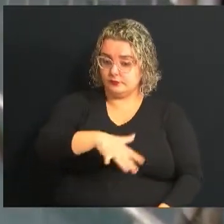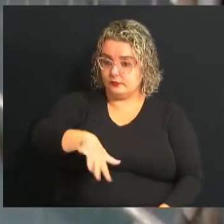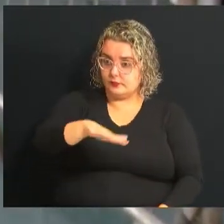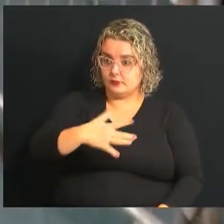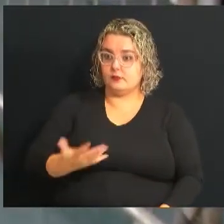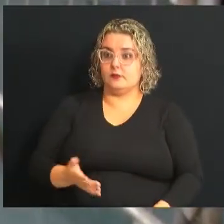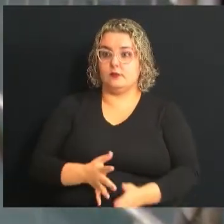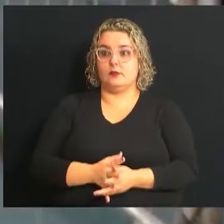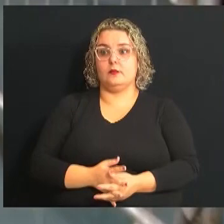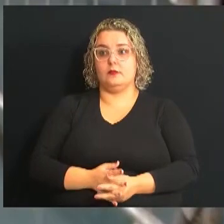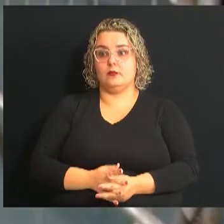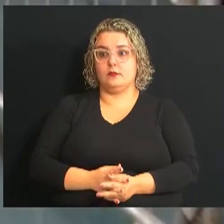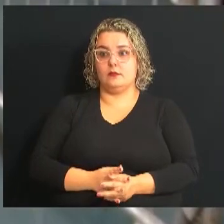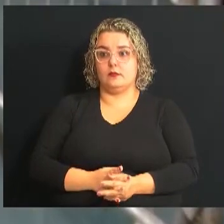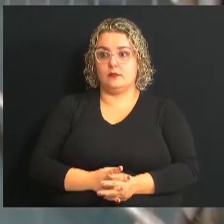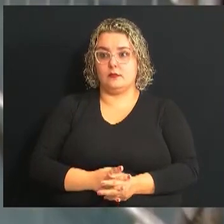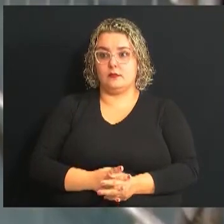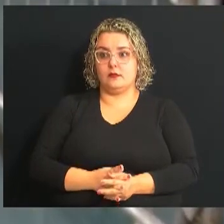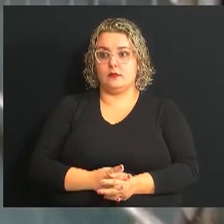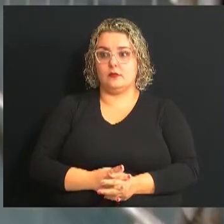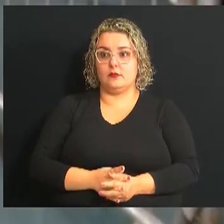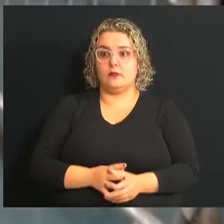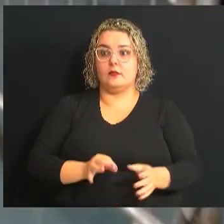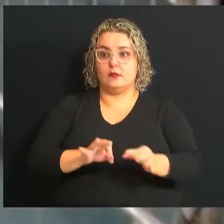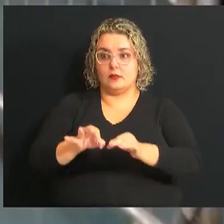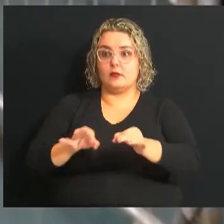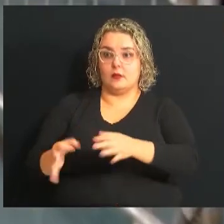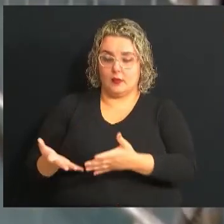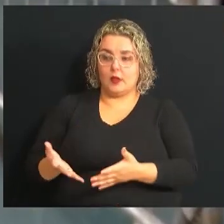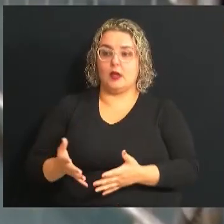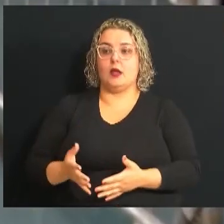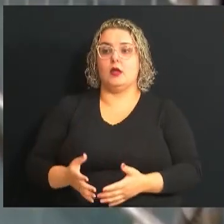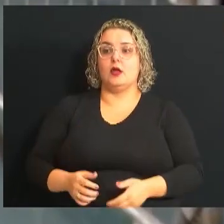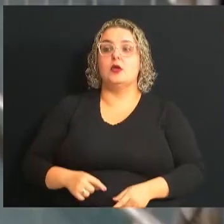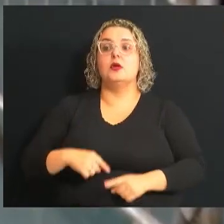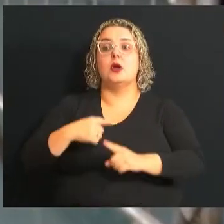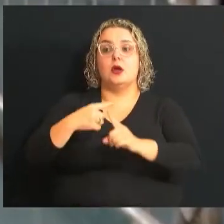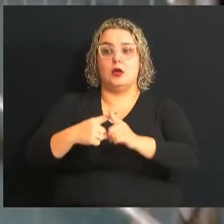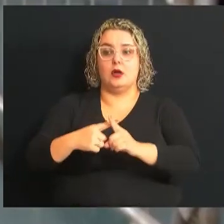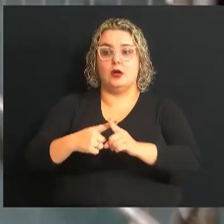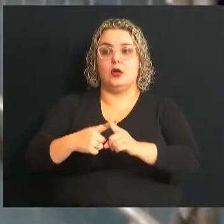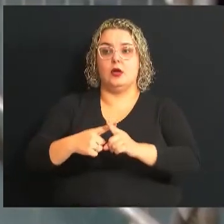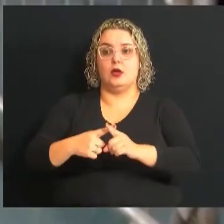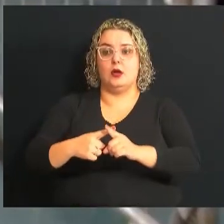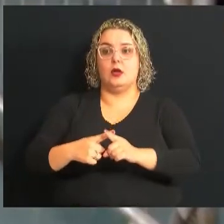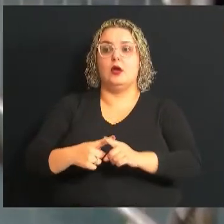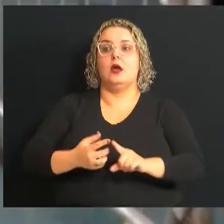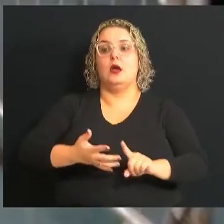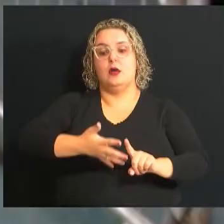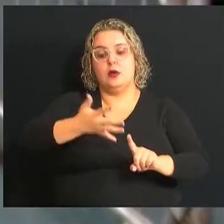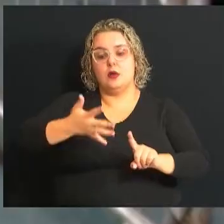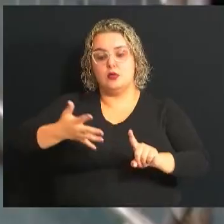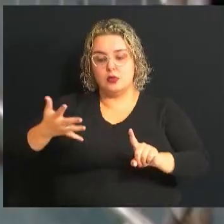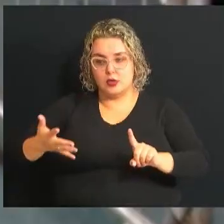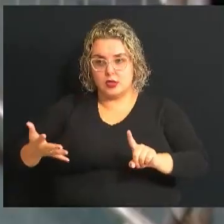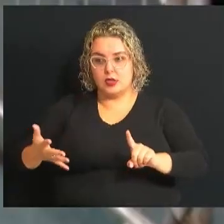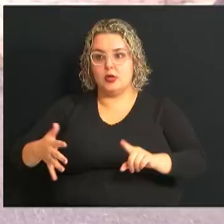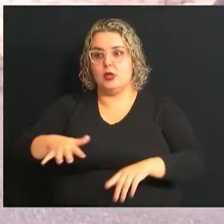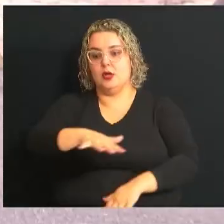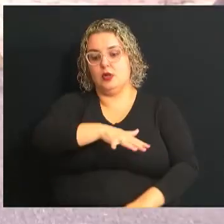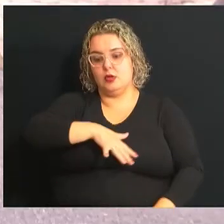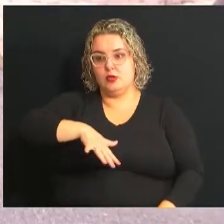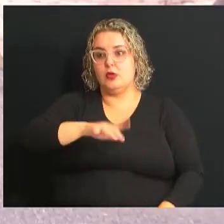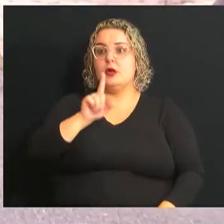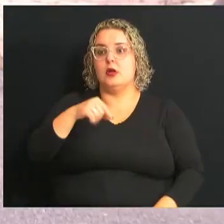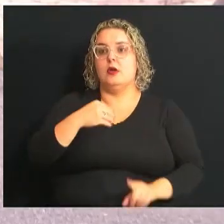para projeto que atinge, né, de forma positiva a população LGBT, né, que é uma população muito